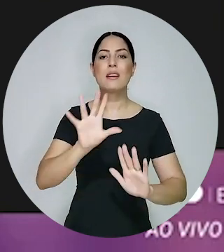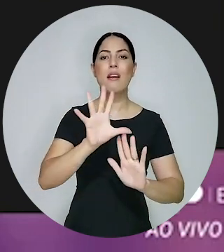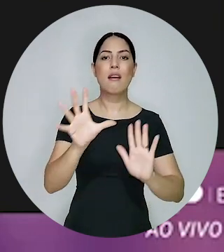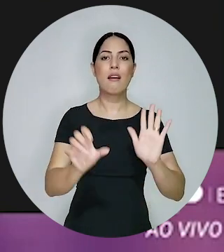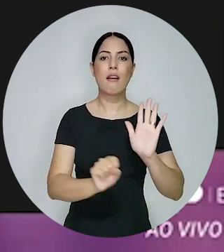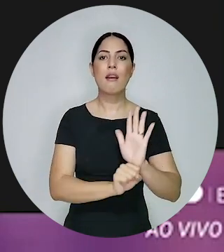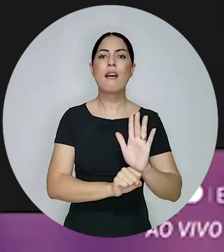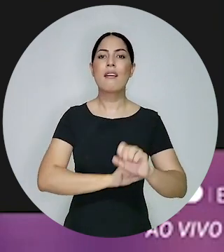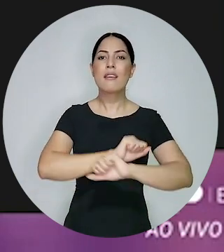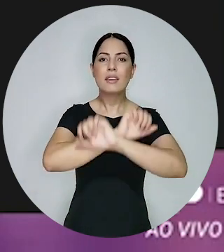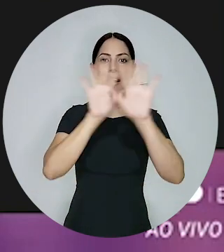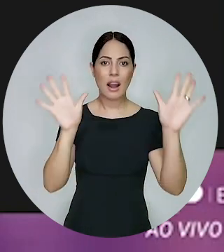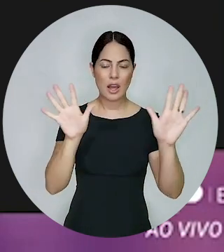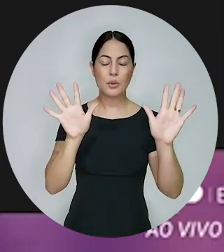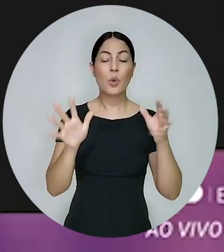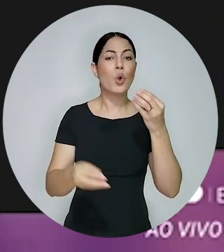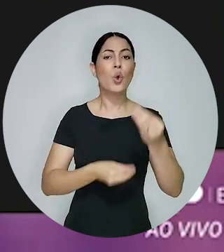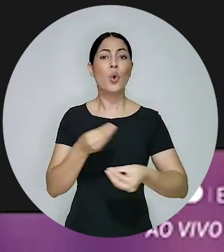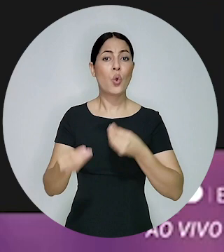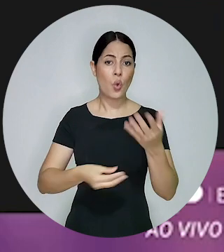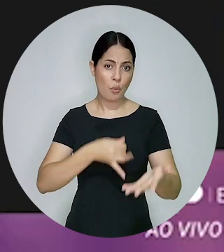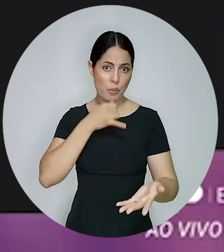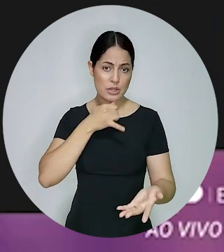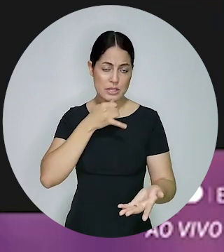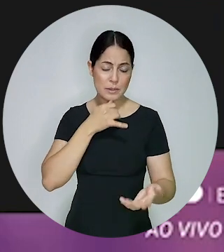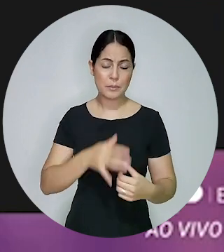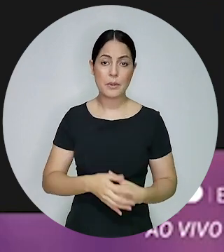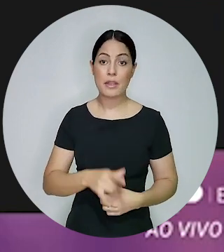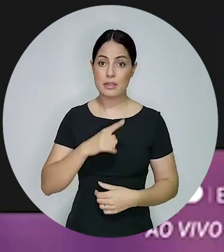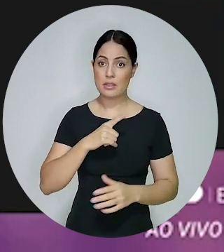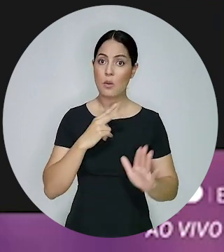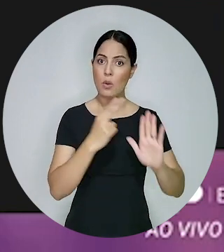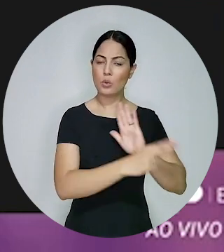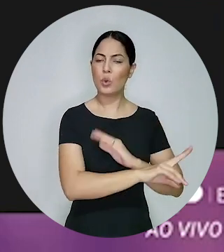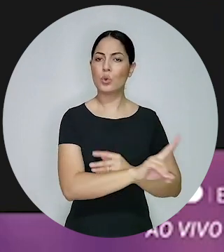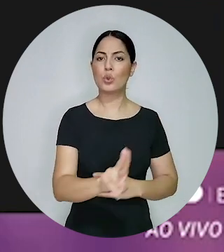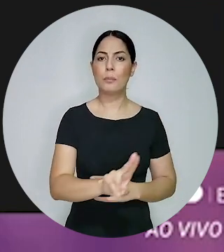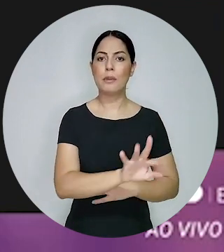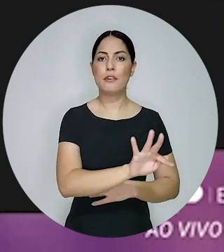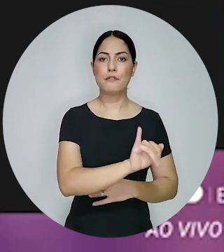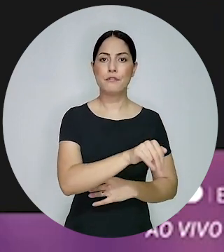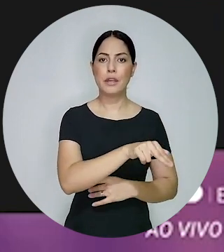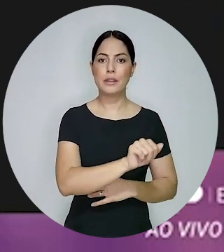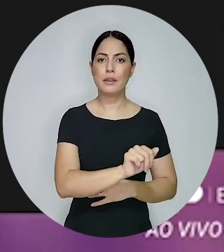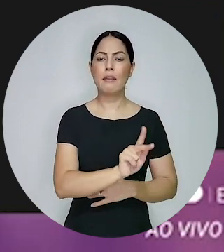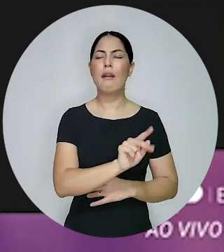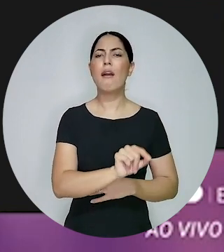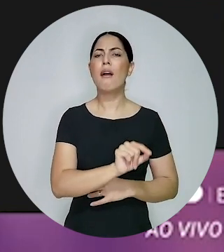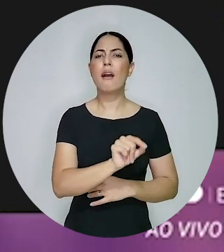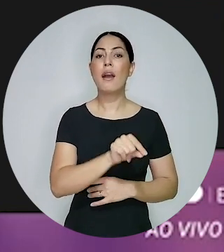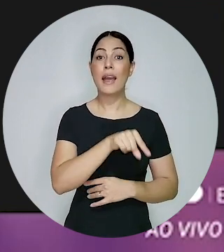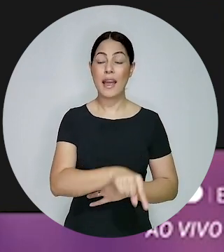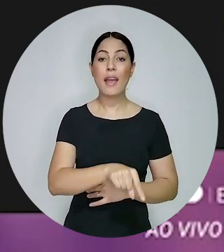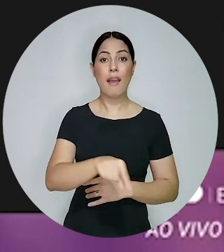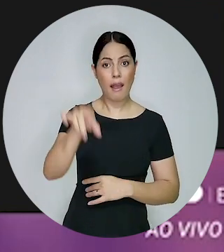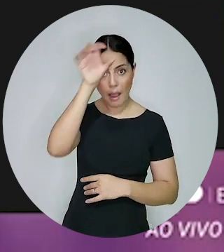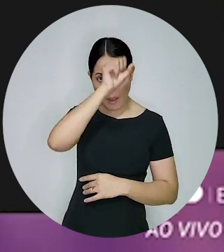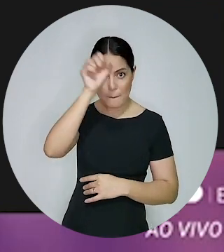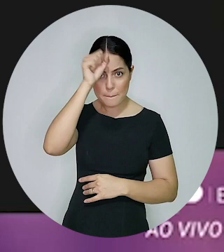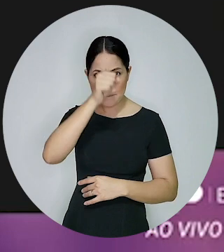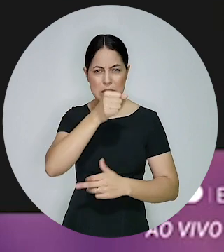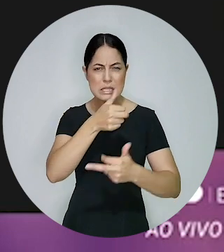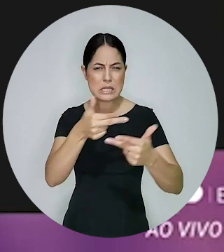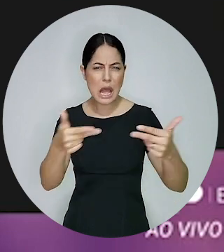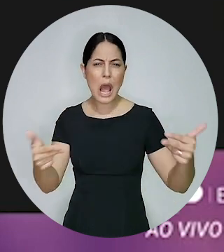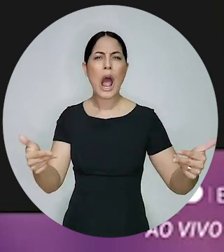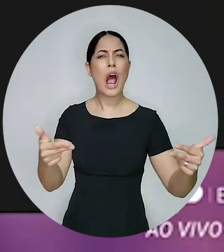importante, mas que também sejam significativos para os nossos estudantes. Tem um autor que eu gosto muito, que ele chama Fink, ele diz que objetivos de